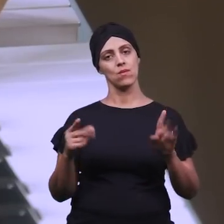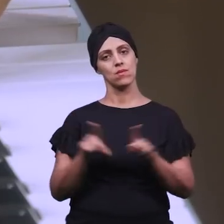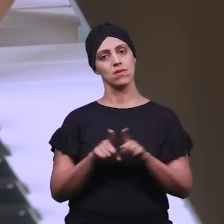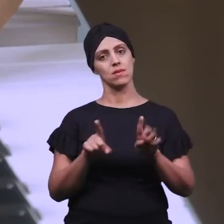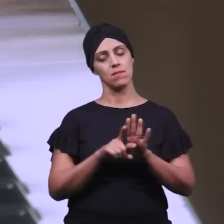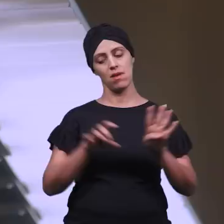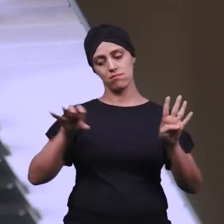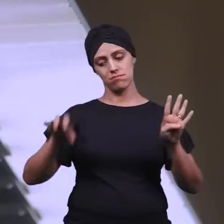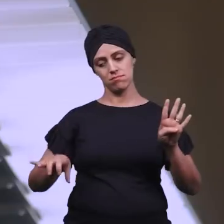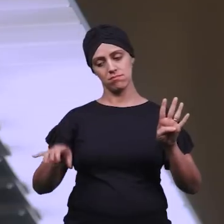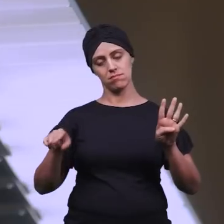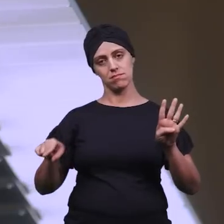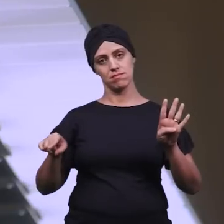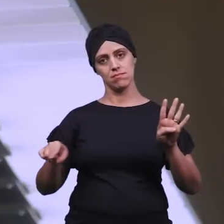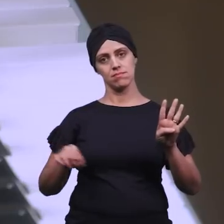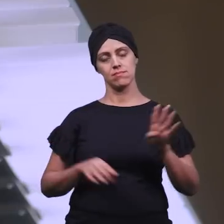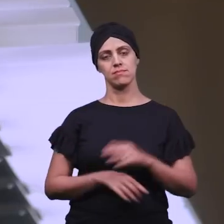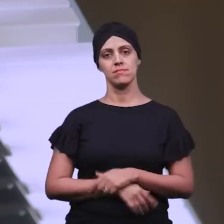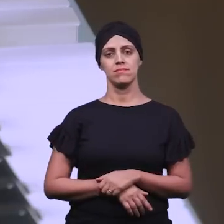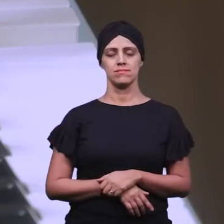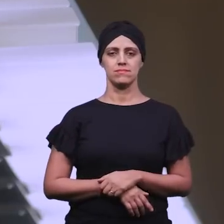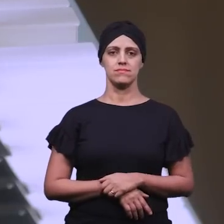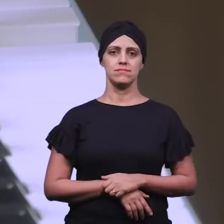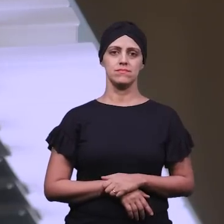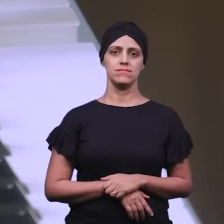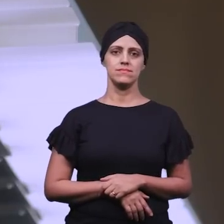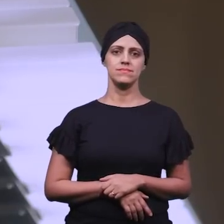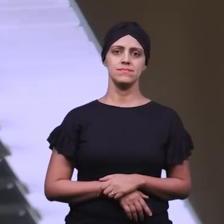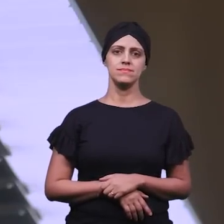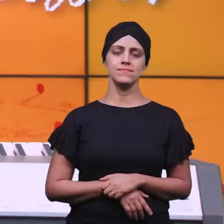ou também aqui.